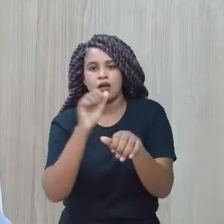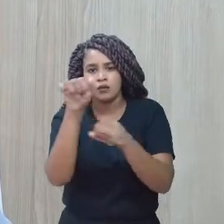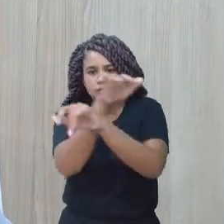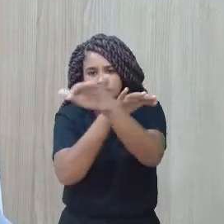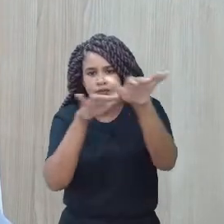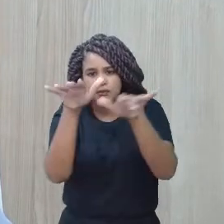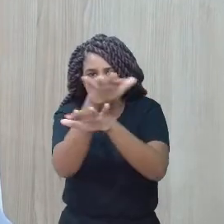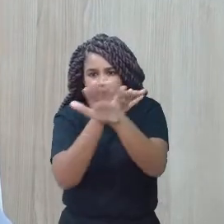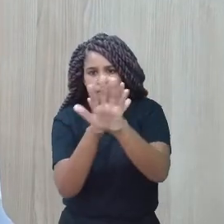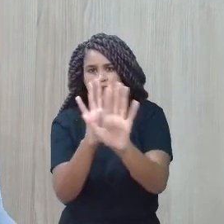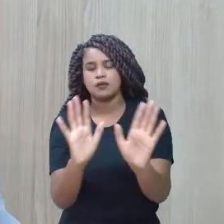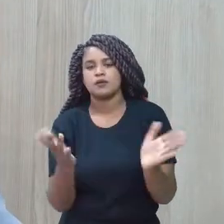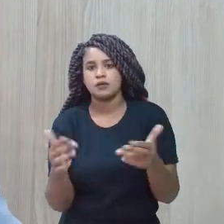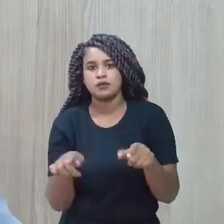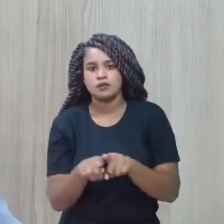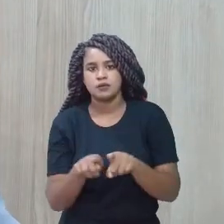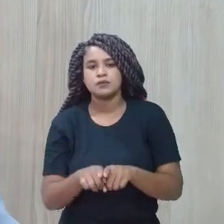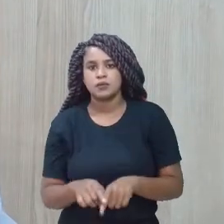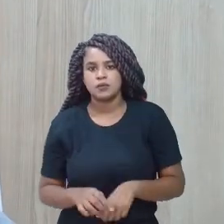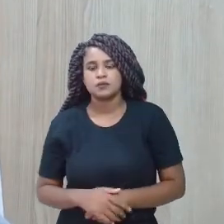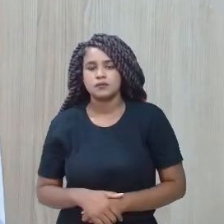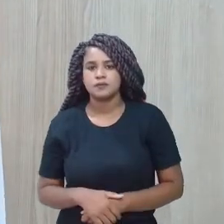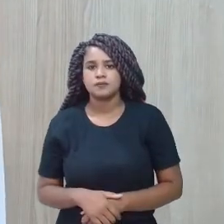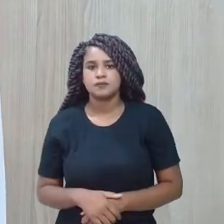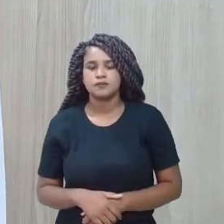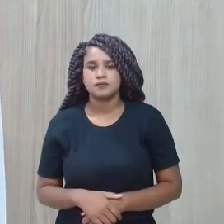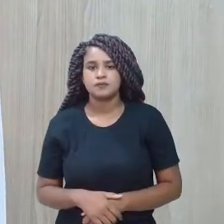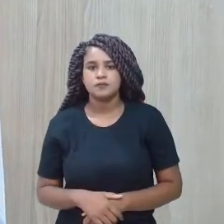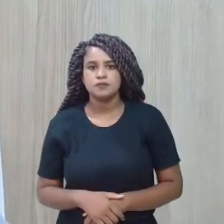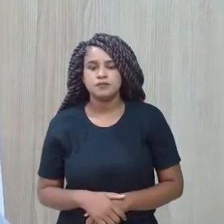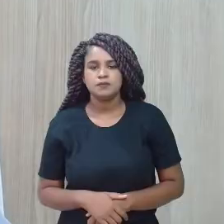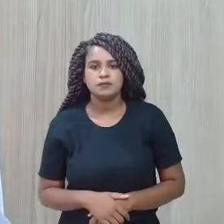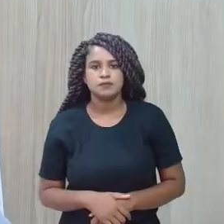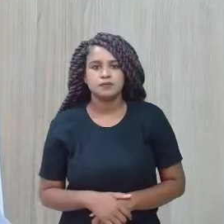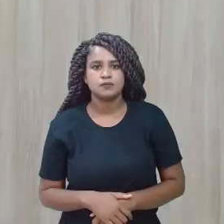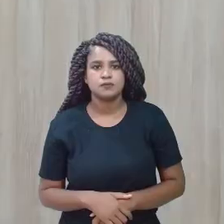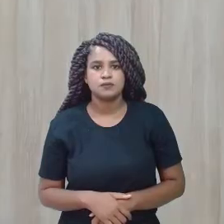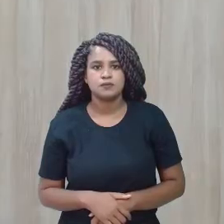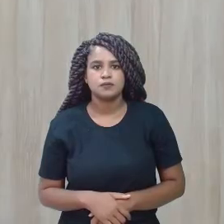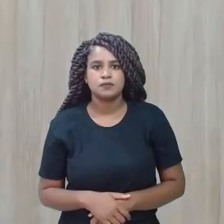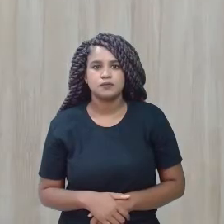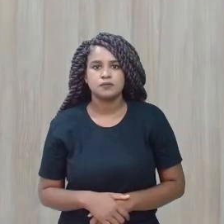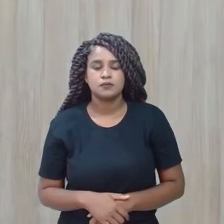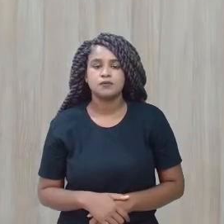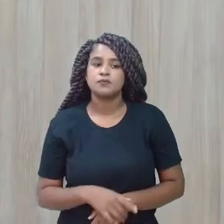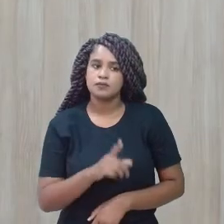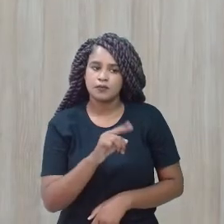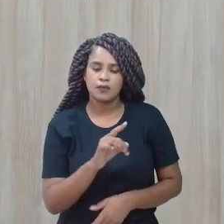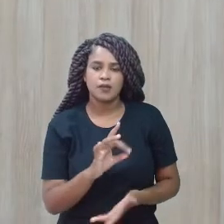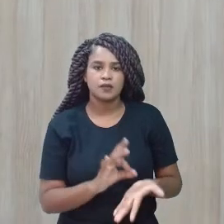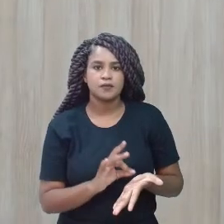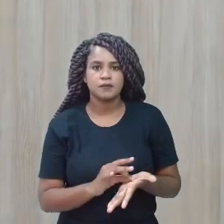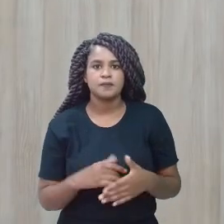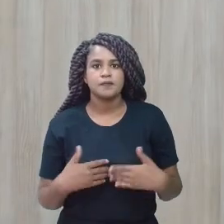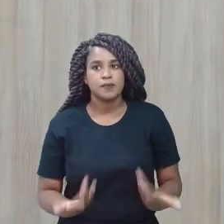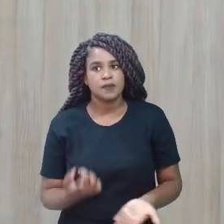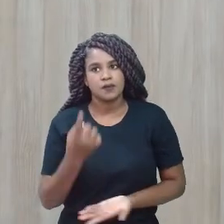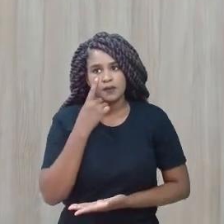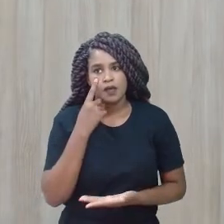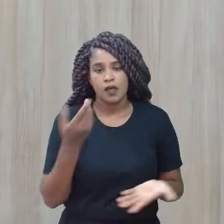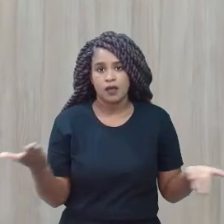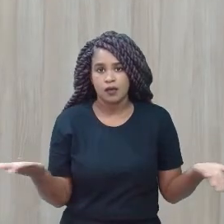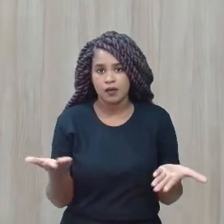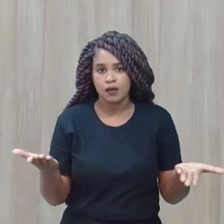do Rio São Francisco, aqui do nosso queridíssimo Nordeste. Nordeste, exatamente. Pois é, gente. Então, vamos aqui,